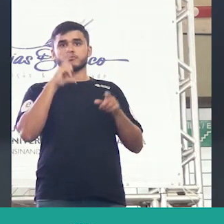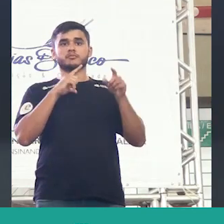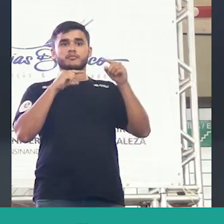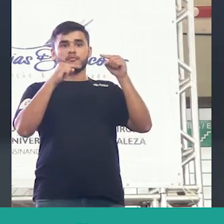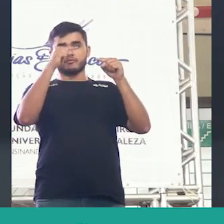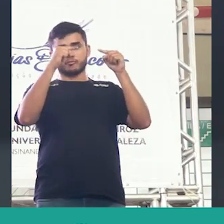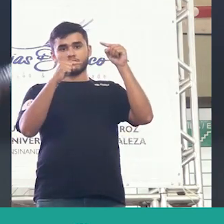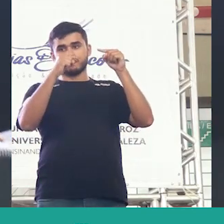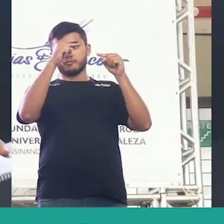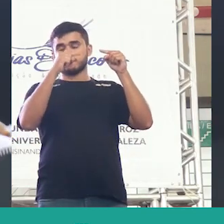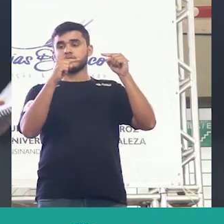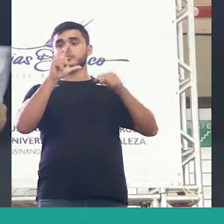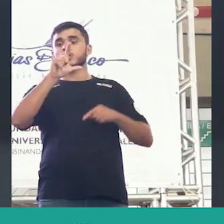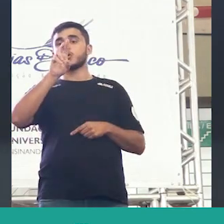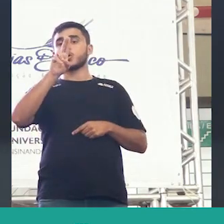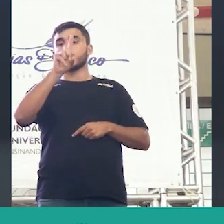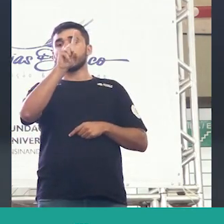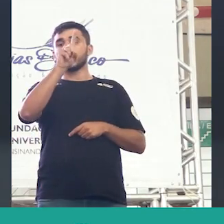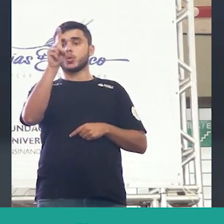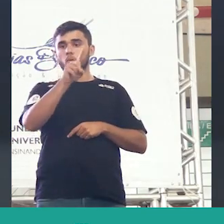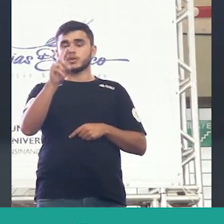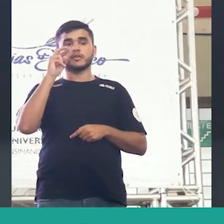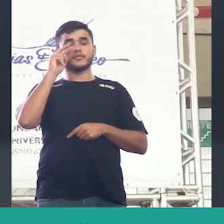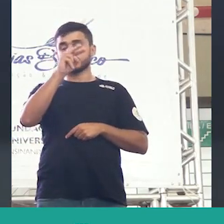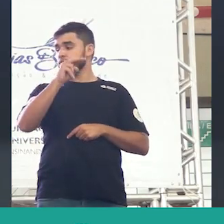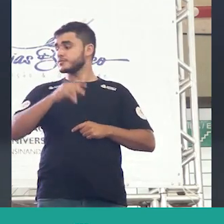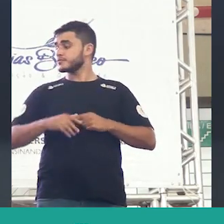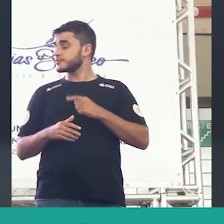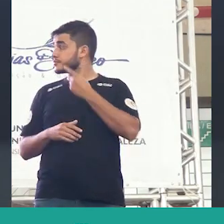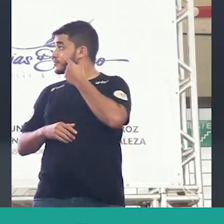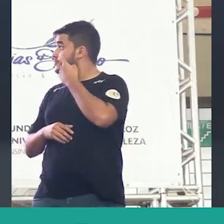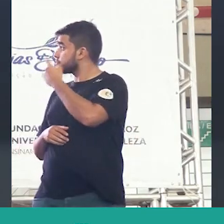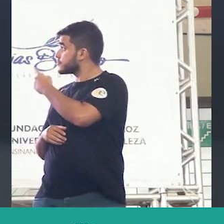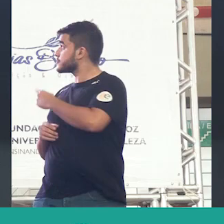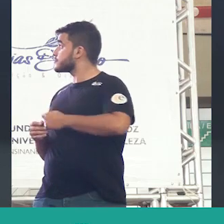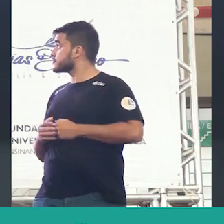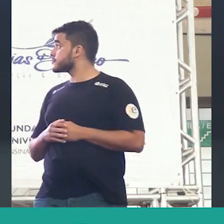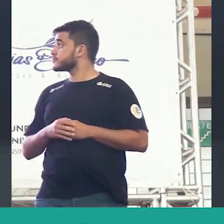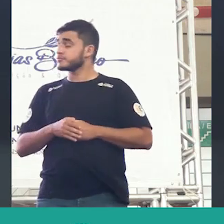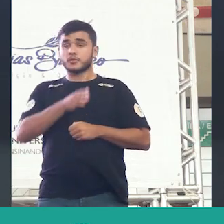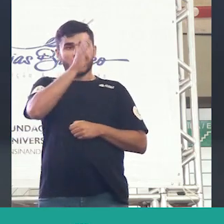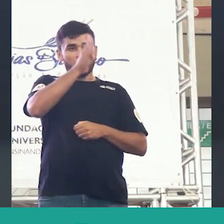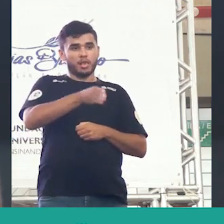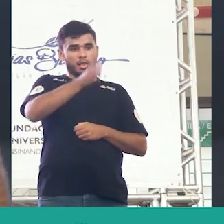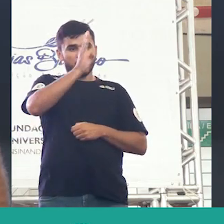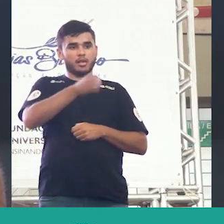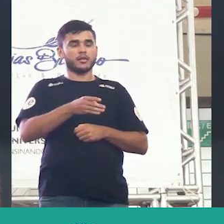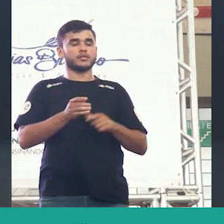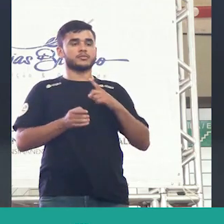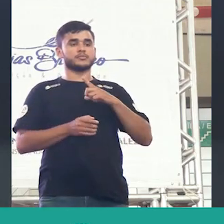o ultravioleta? A luz visível. Olhem para o telão e vejam aí, ó. A luz visível é